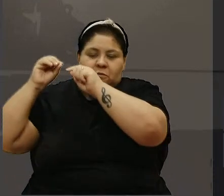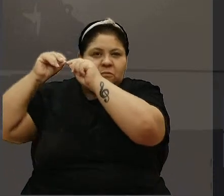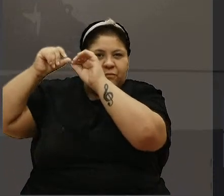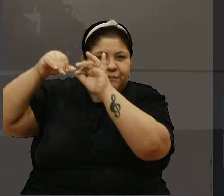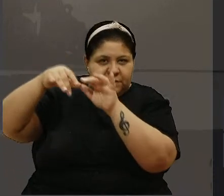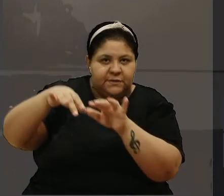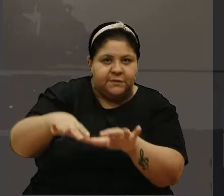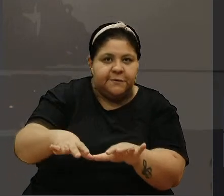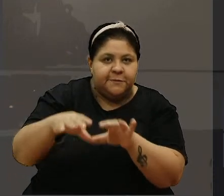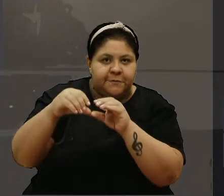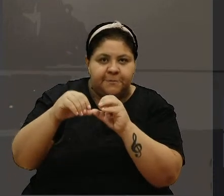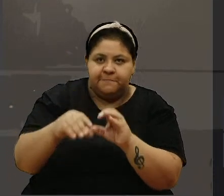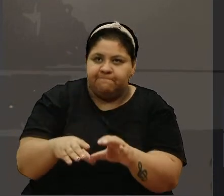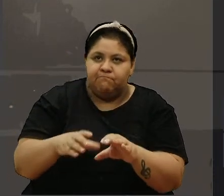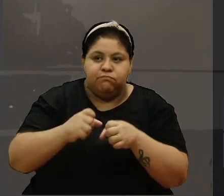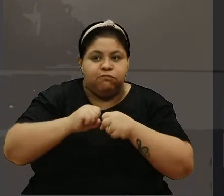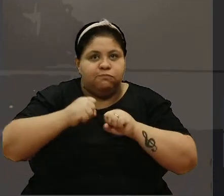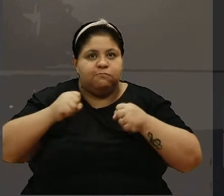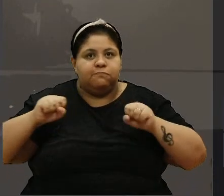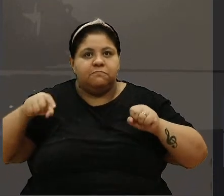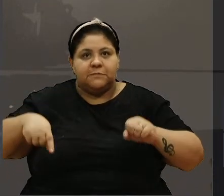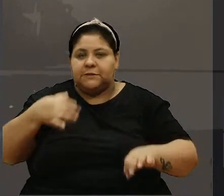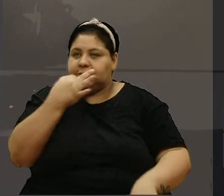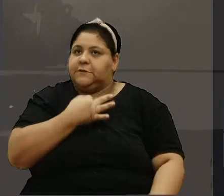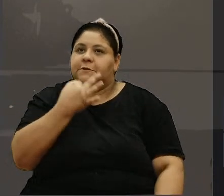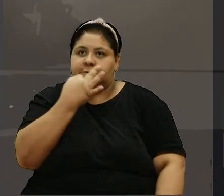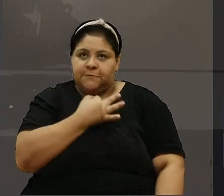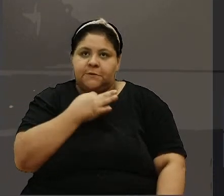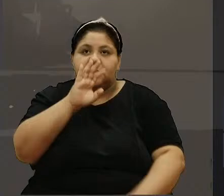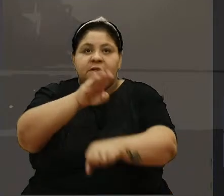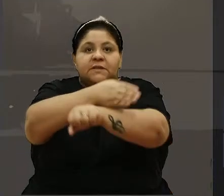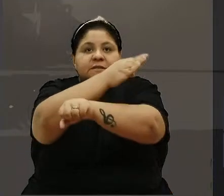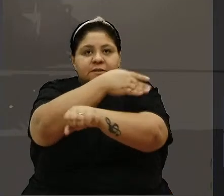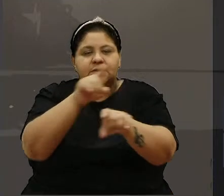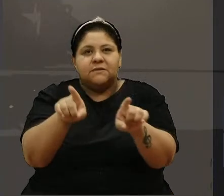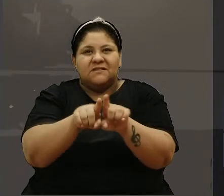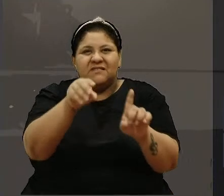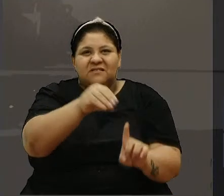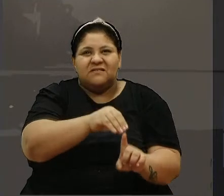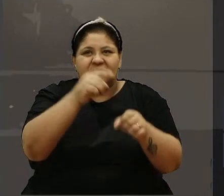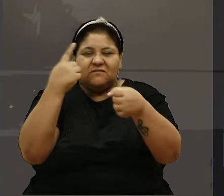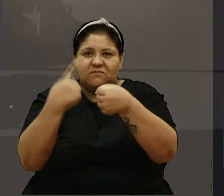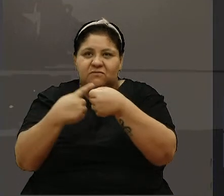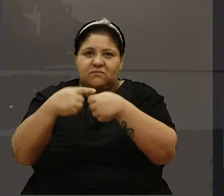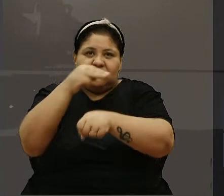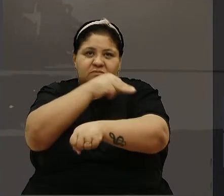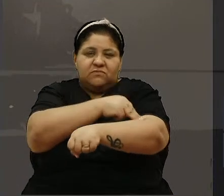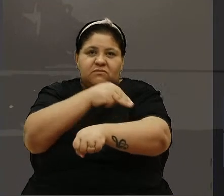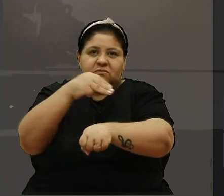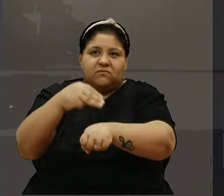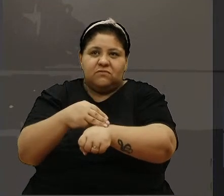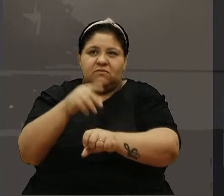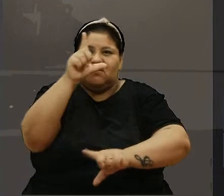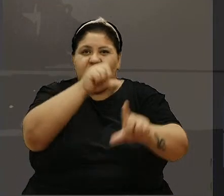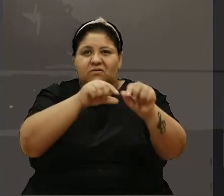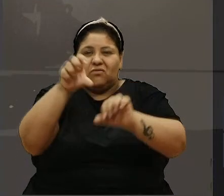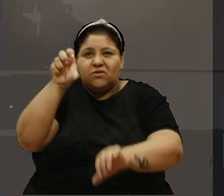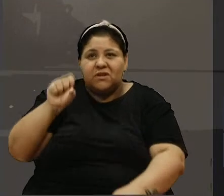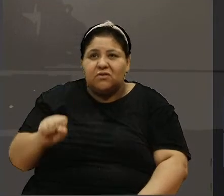foram grandiosos aqui na nossa cidade de Caxias do Sul e Serra, principalmente na cidade de Mussum, Cruzeiro do Sul,